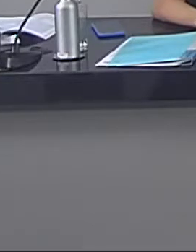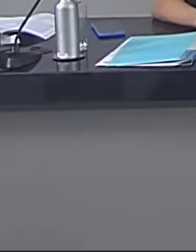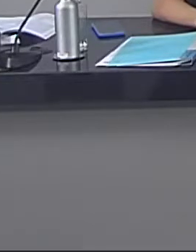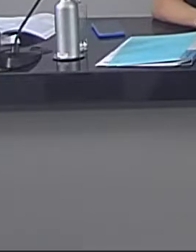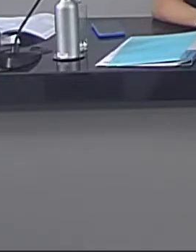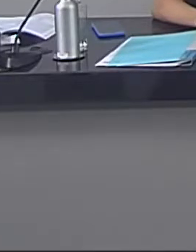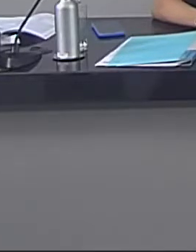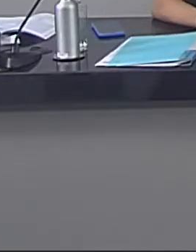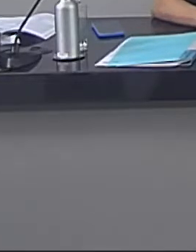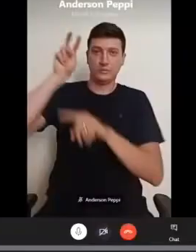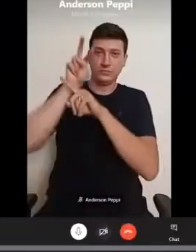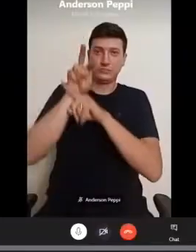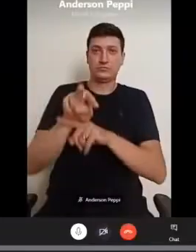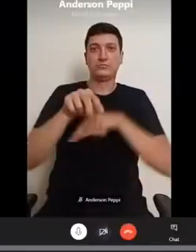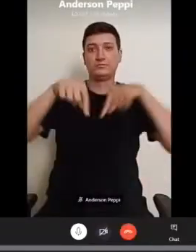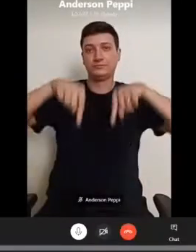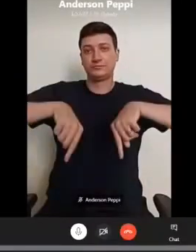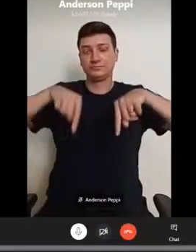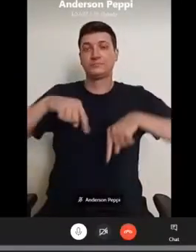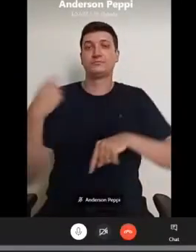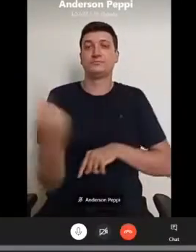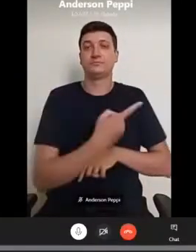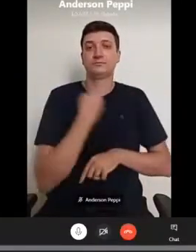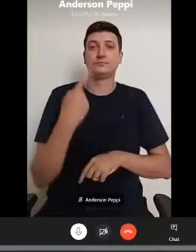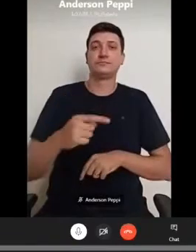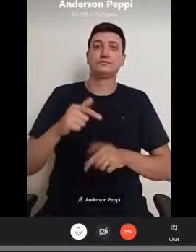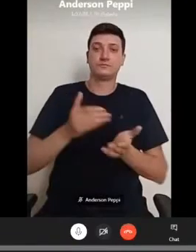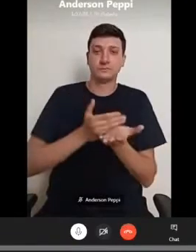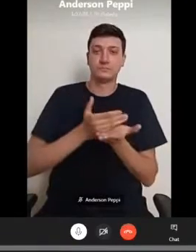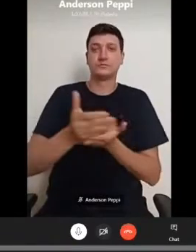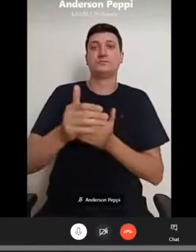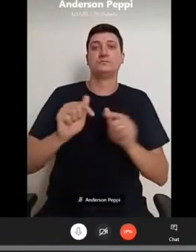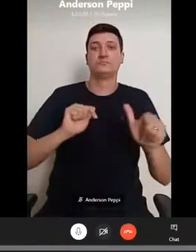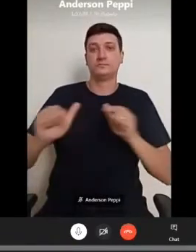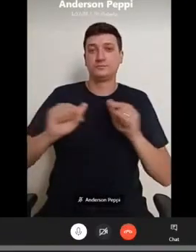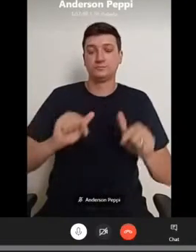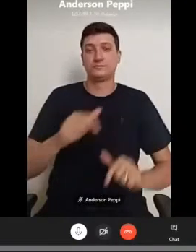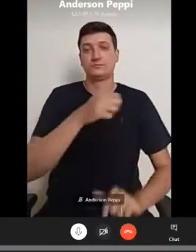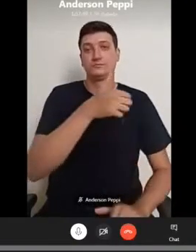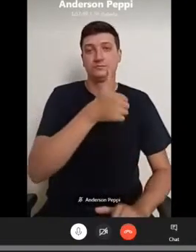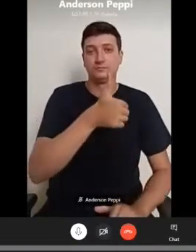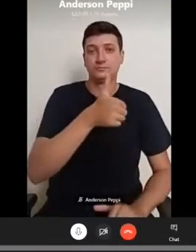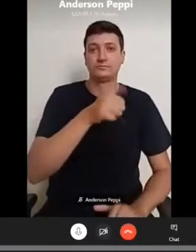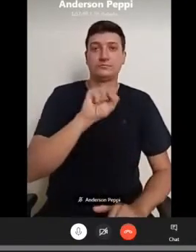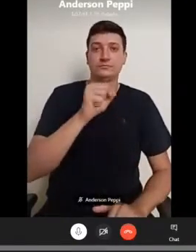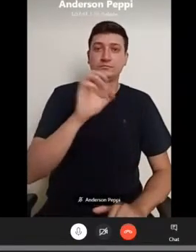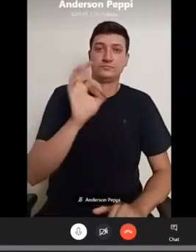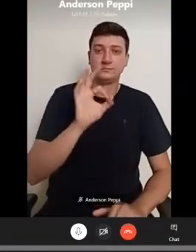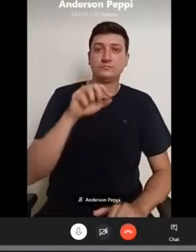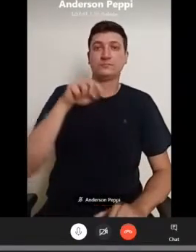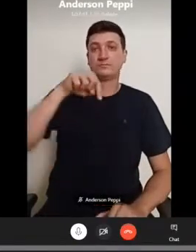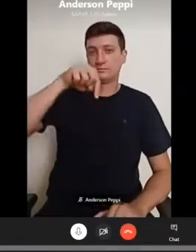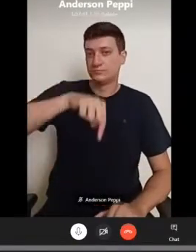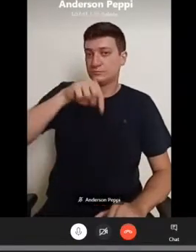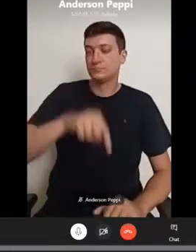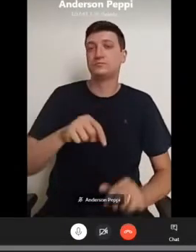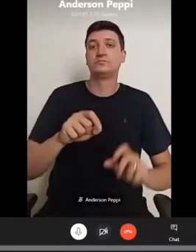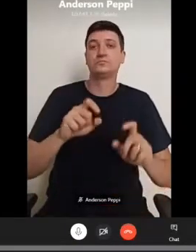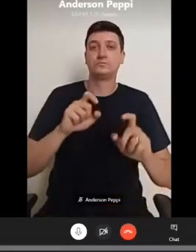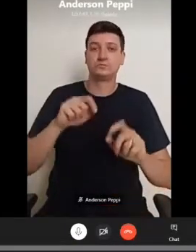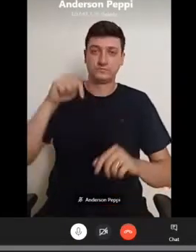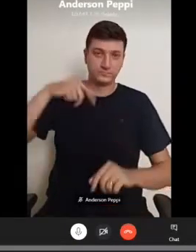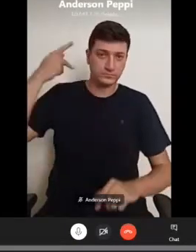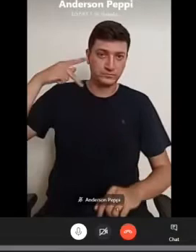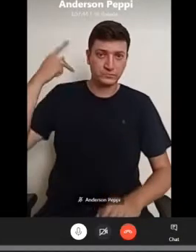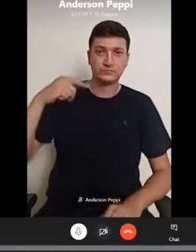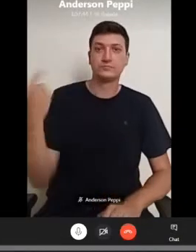iniciamos os trabalhos da 18ª legislatura e, conforme determina a lei orgânica do